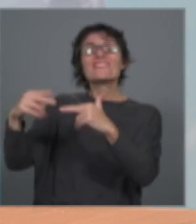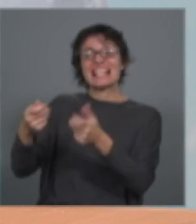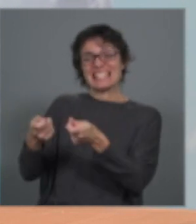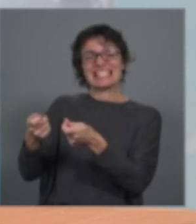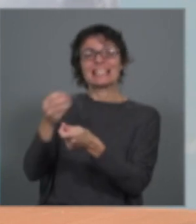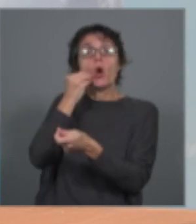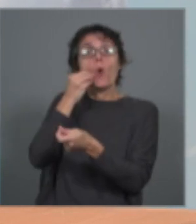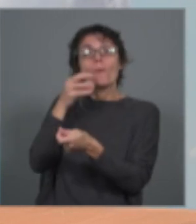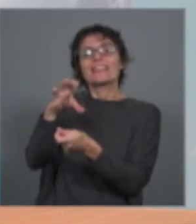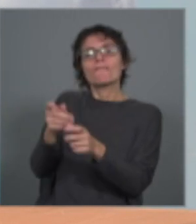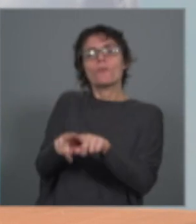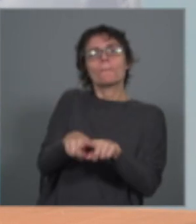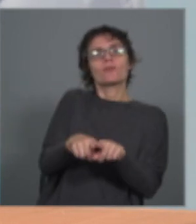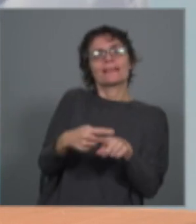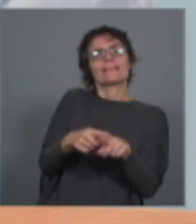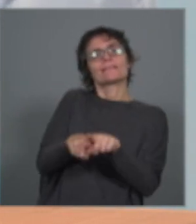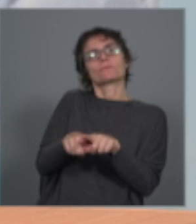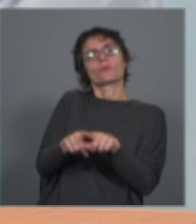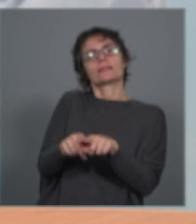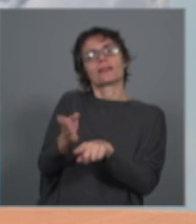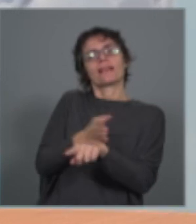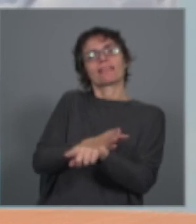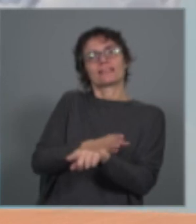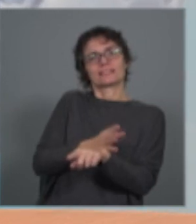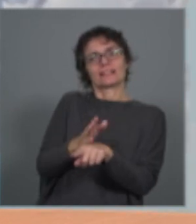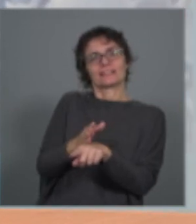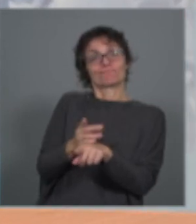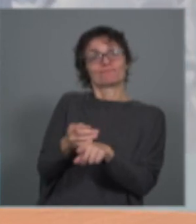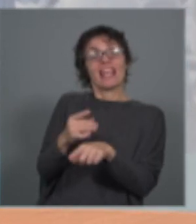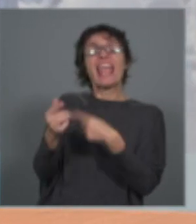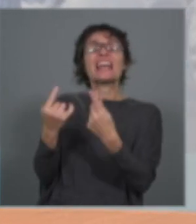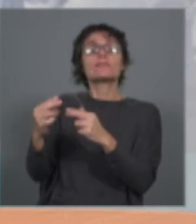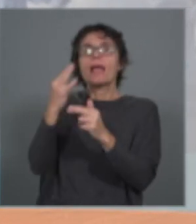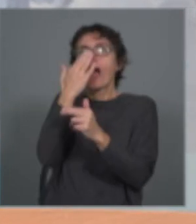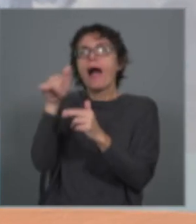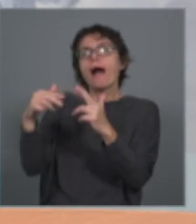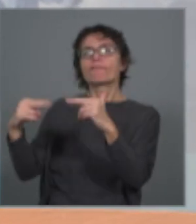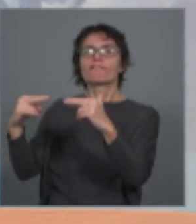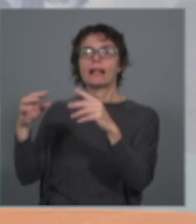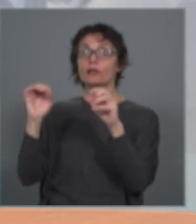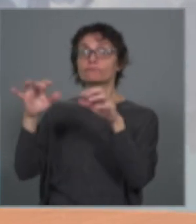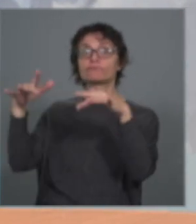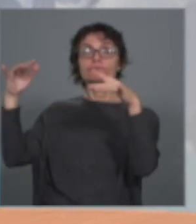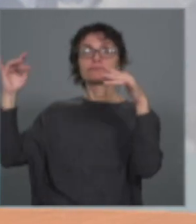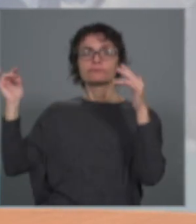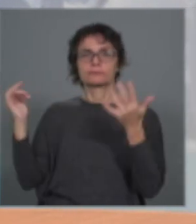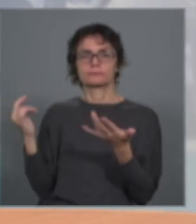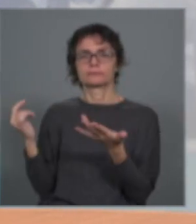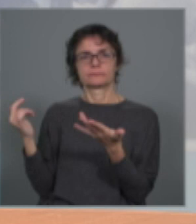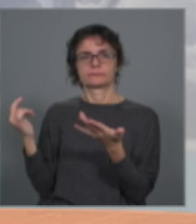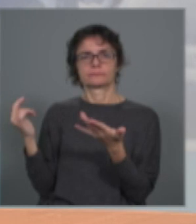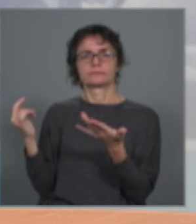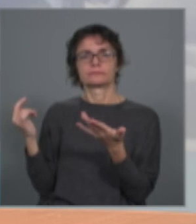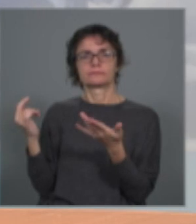comum do termo. E em grande parte são mágicas, não é? Não é possível que